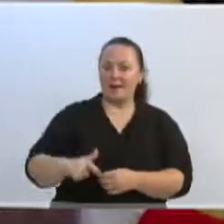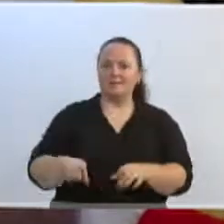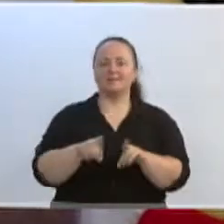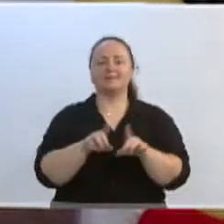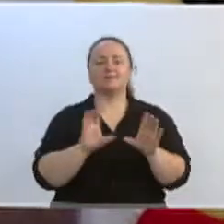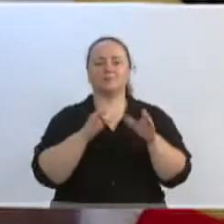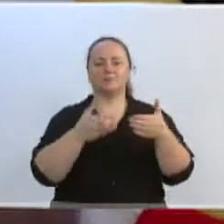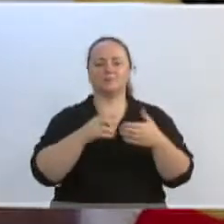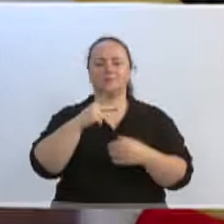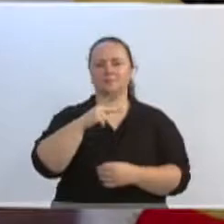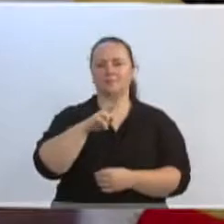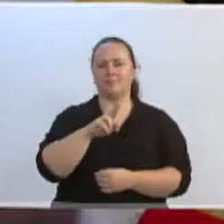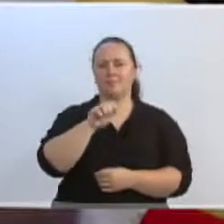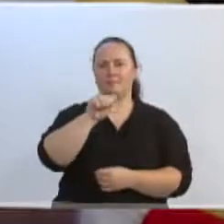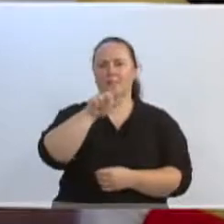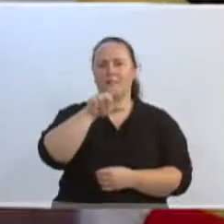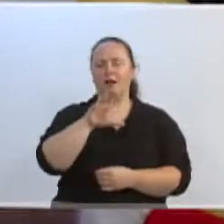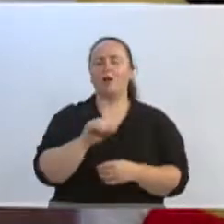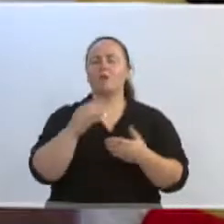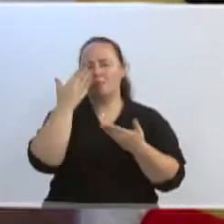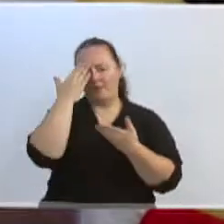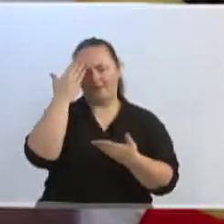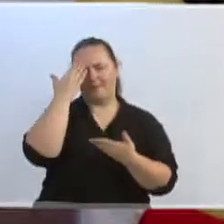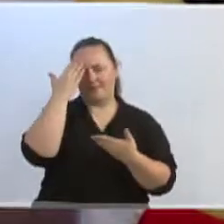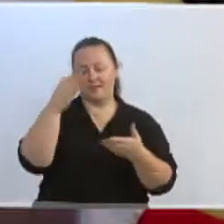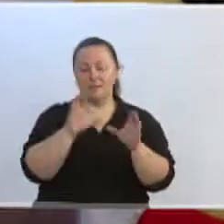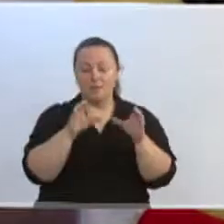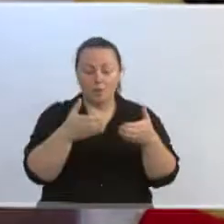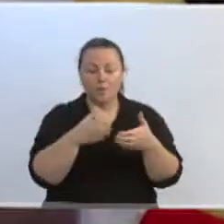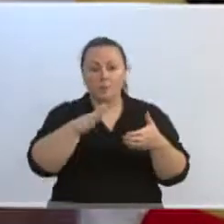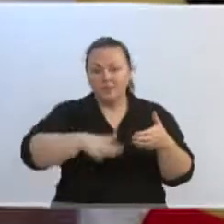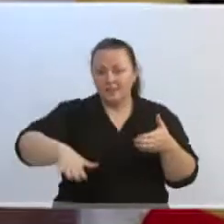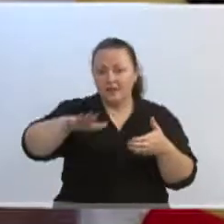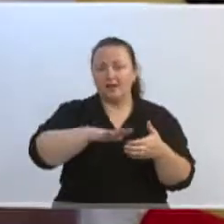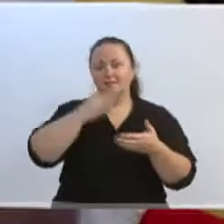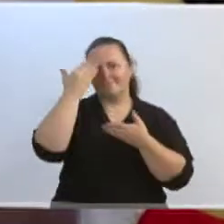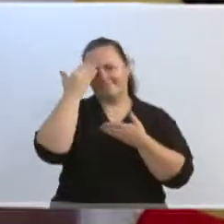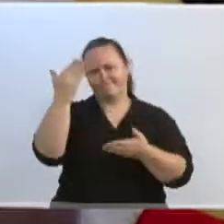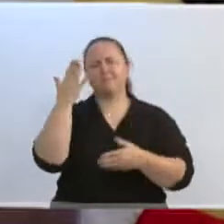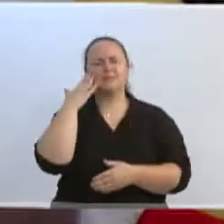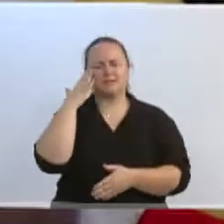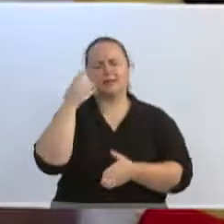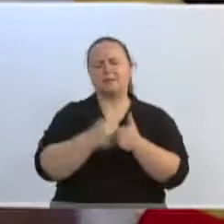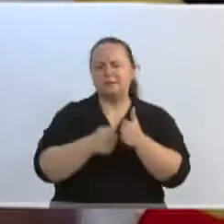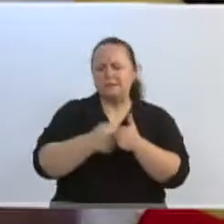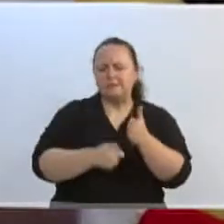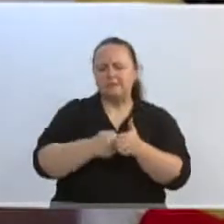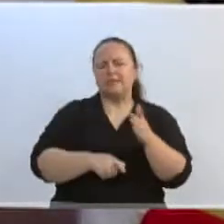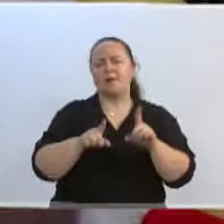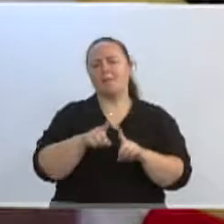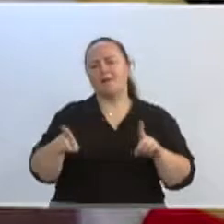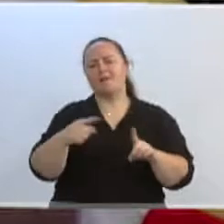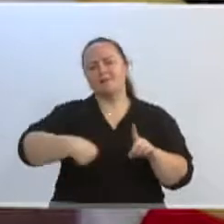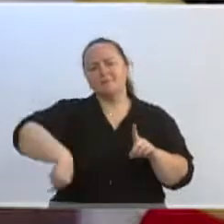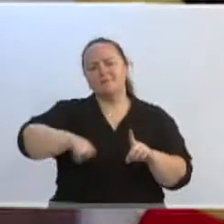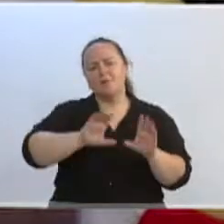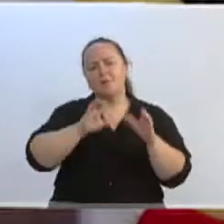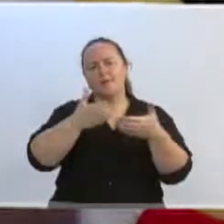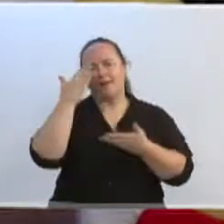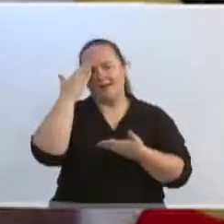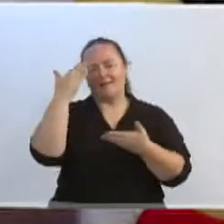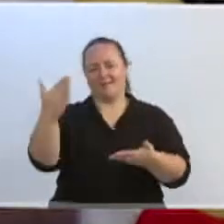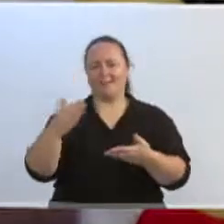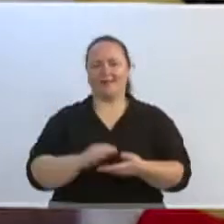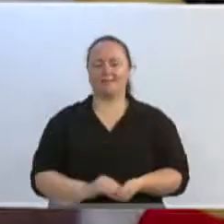ele vai acabar agradece agradecem sabe tem bastante cobrança mas agradece e principalmente os vereadores estiveram presentes que não pode mandar o